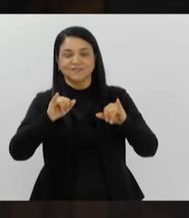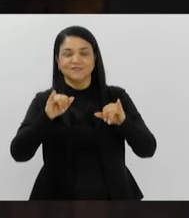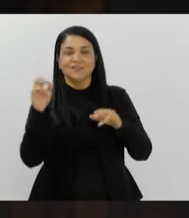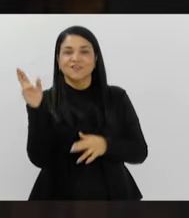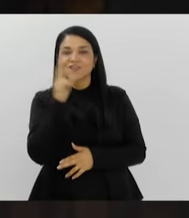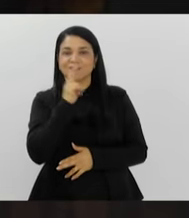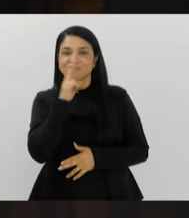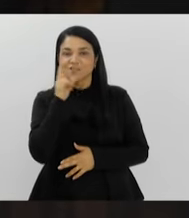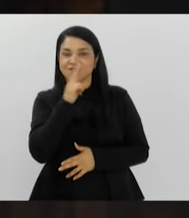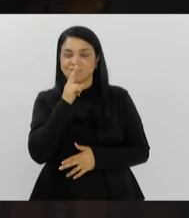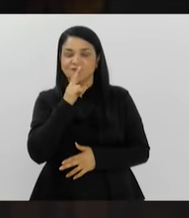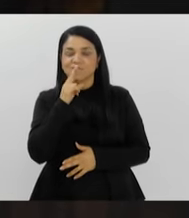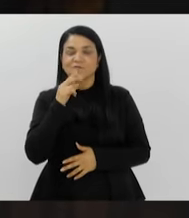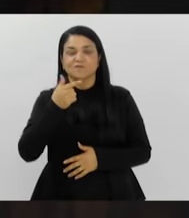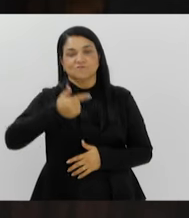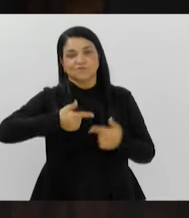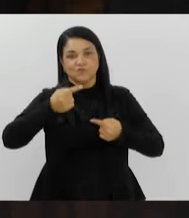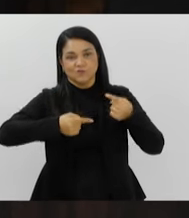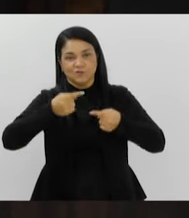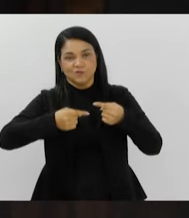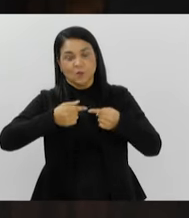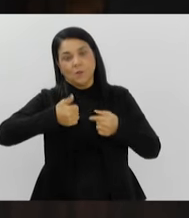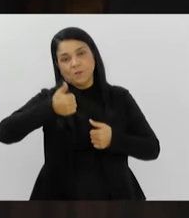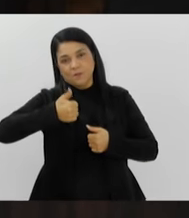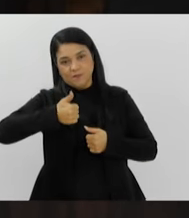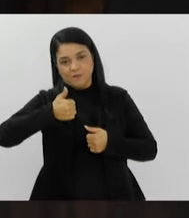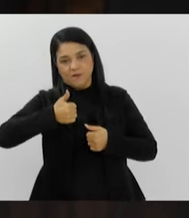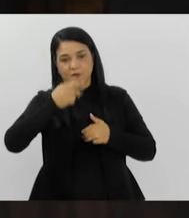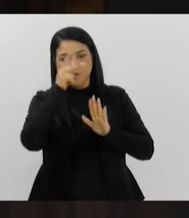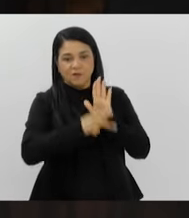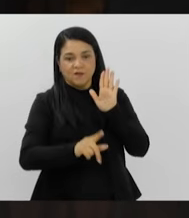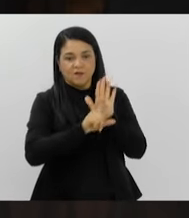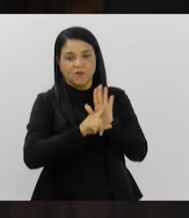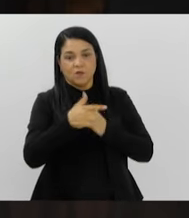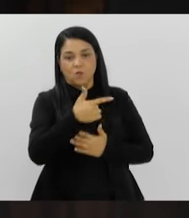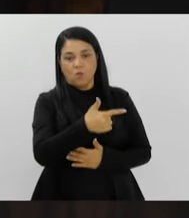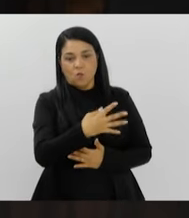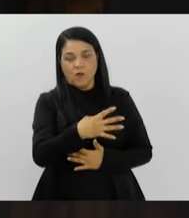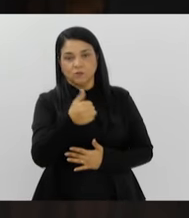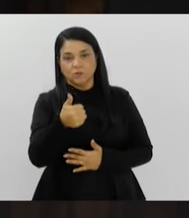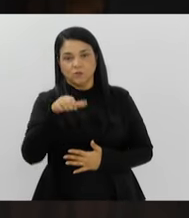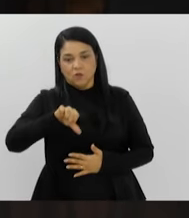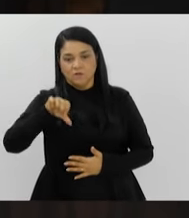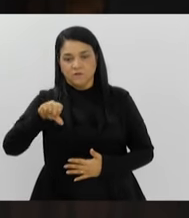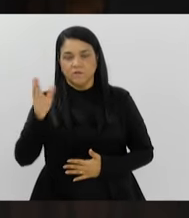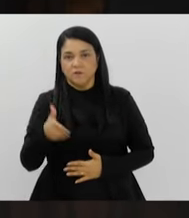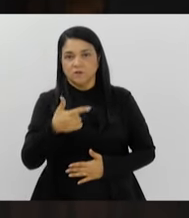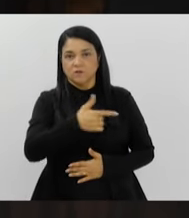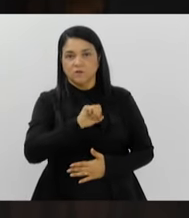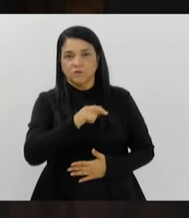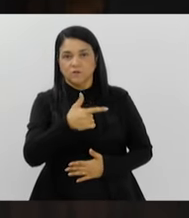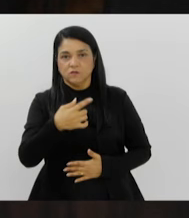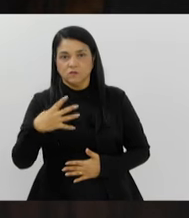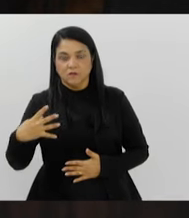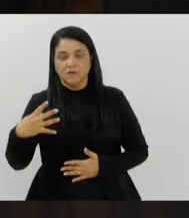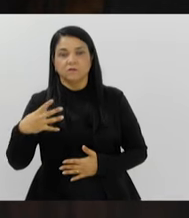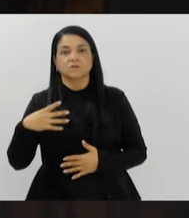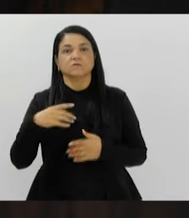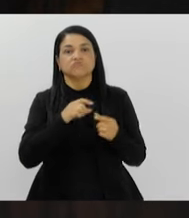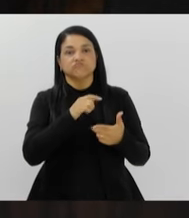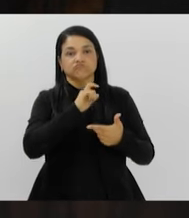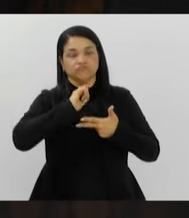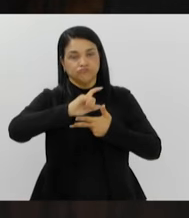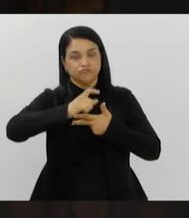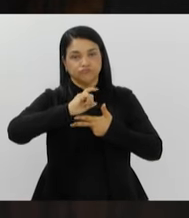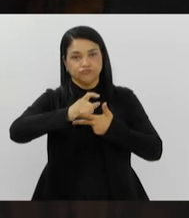de prioridade e discussão prévia, primeiro dia, projeto de lei número 4199 de 24, de autoria do Poder